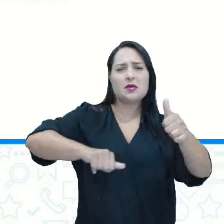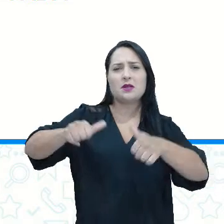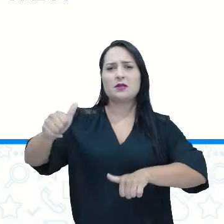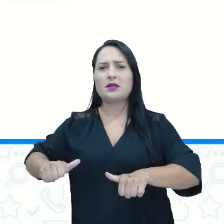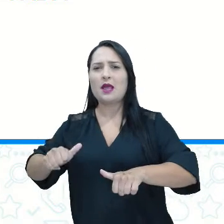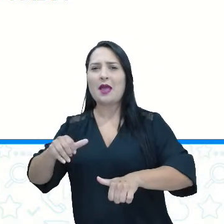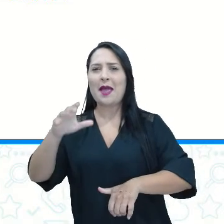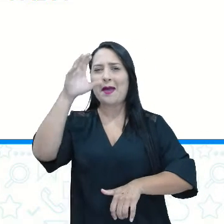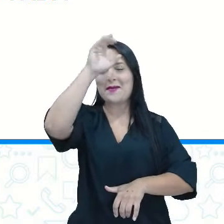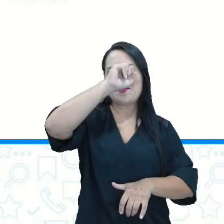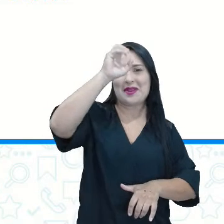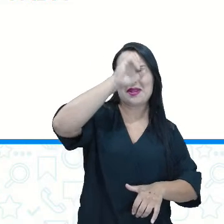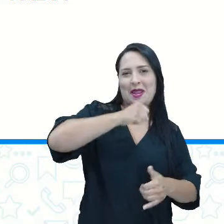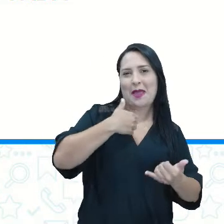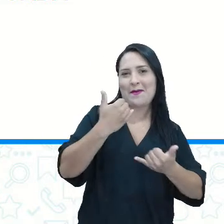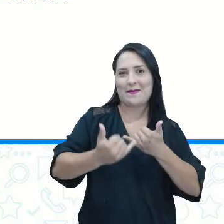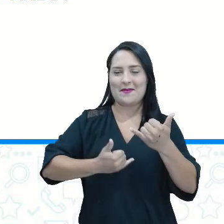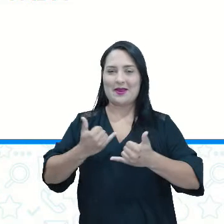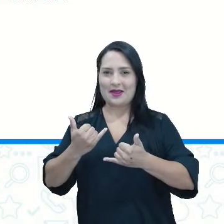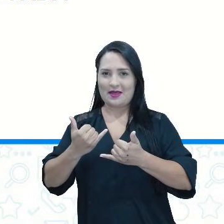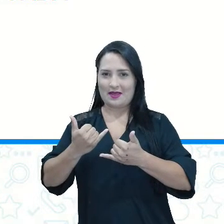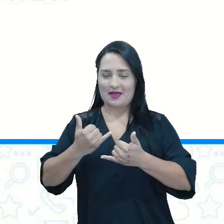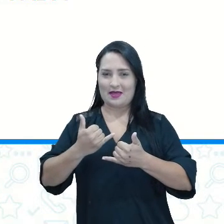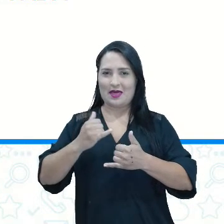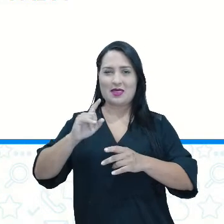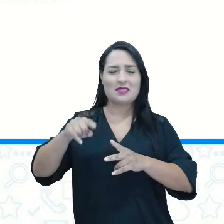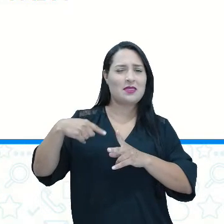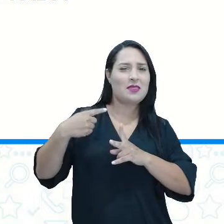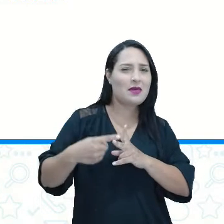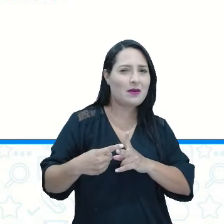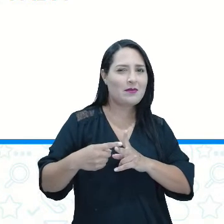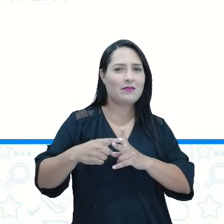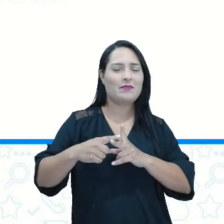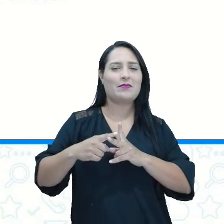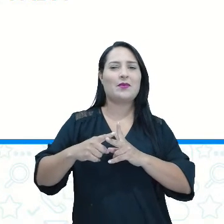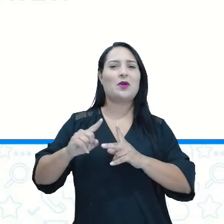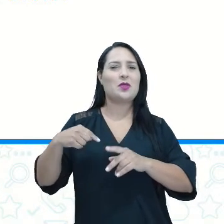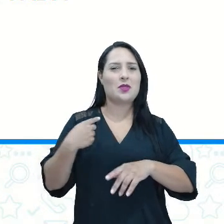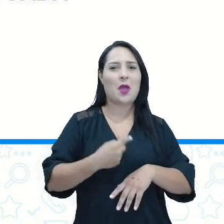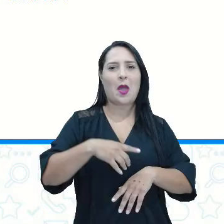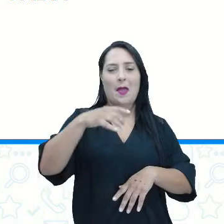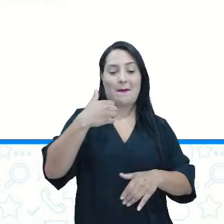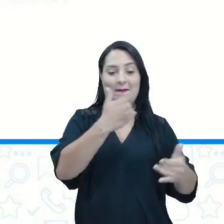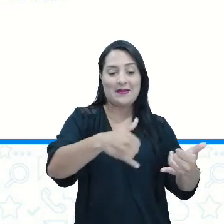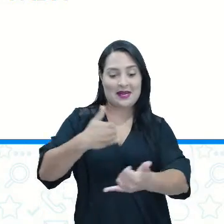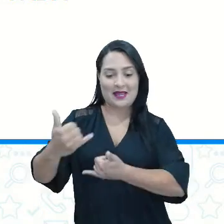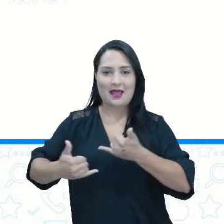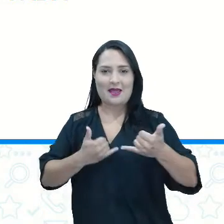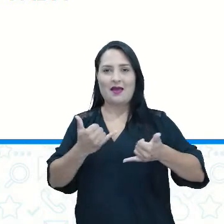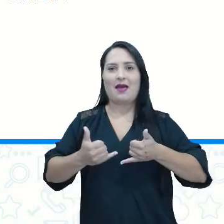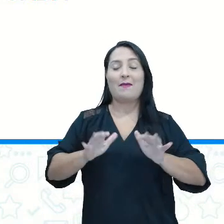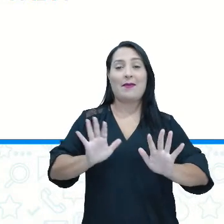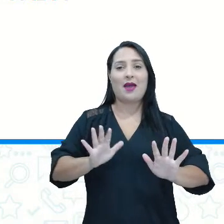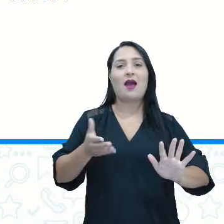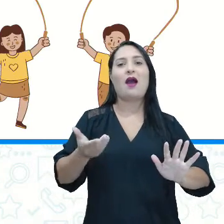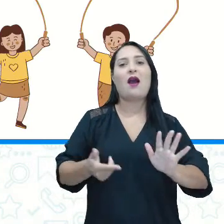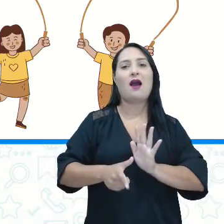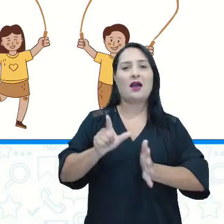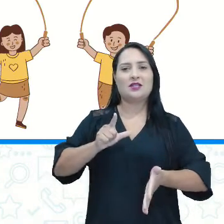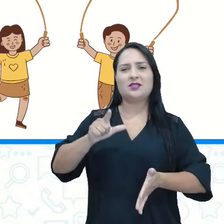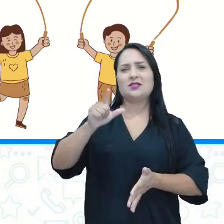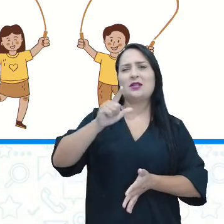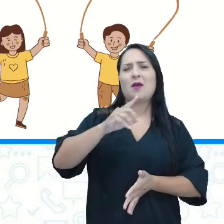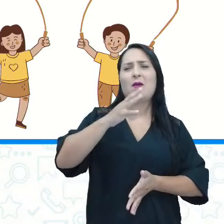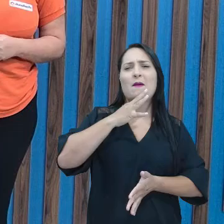não brincar. Isso vai ser depois, outro momento aí, a gente vai brincar um pouco, mas agora a gente vai conhecer